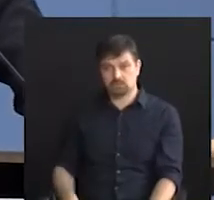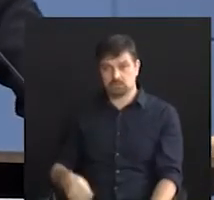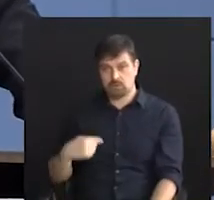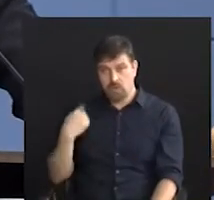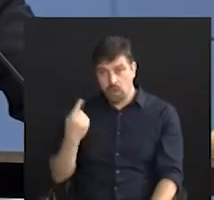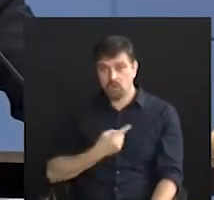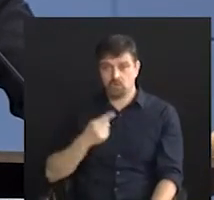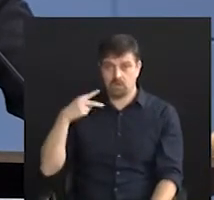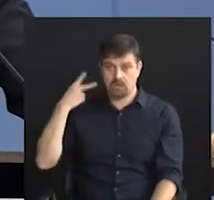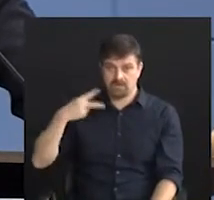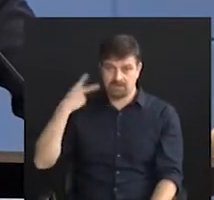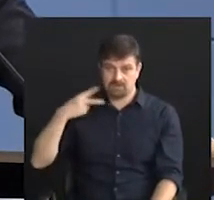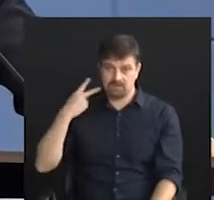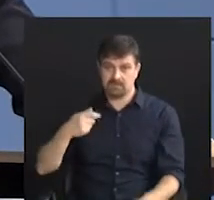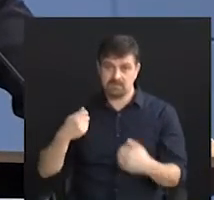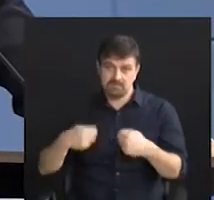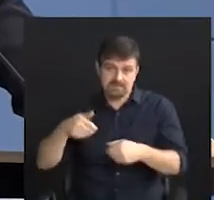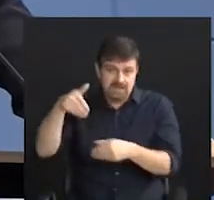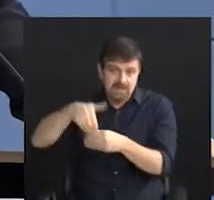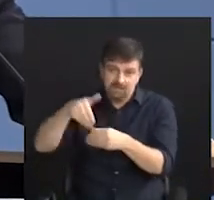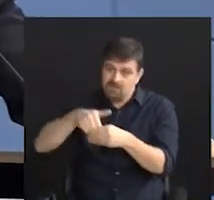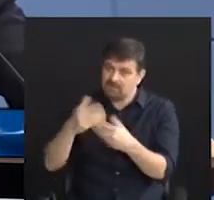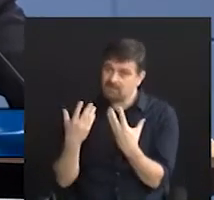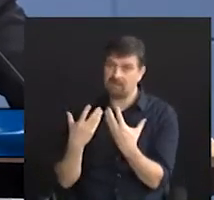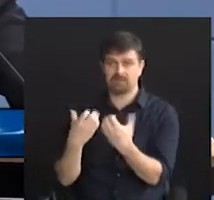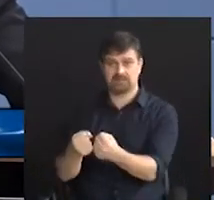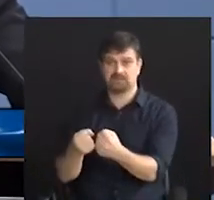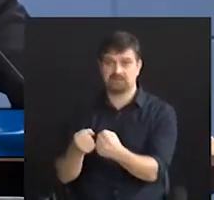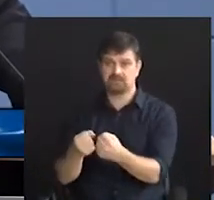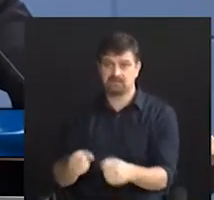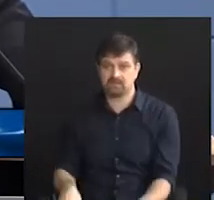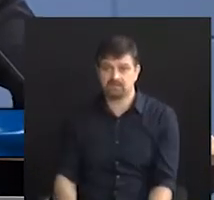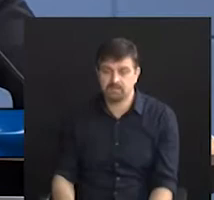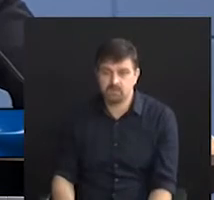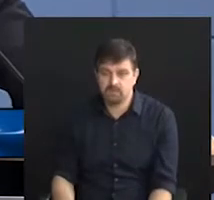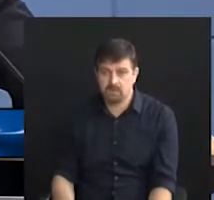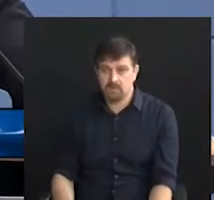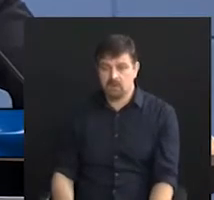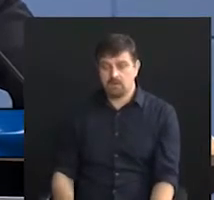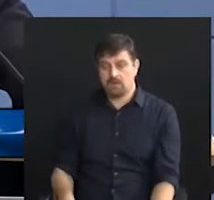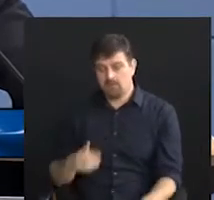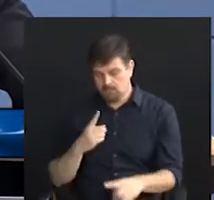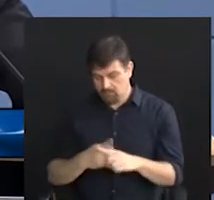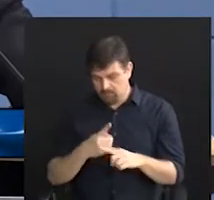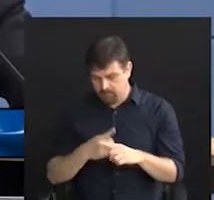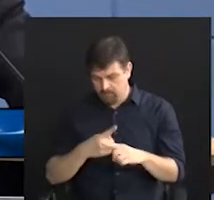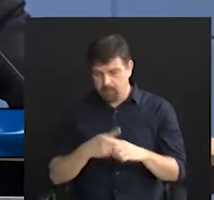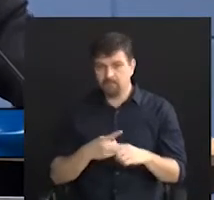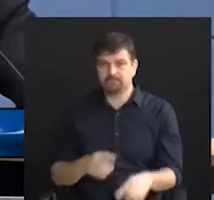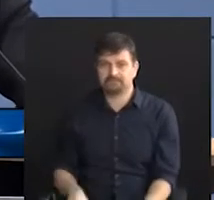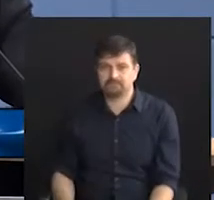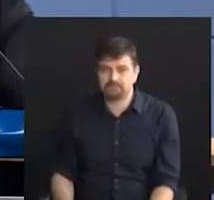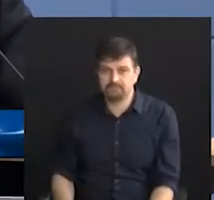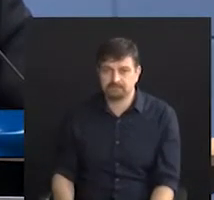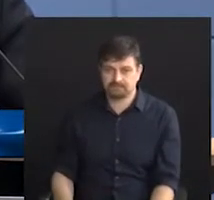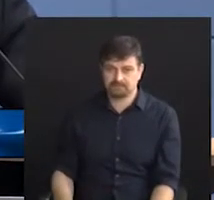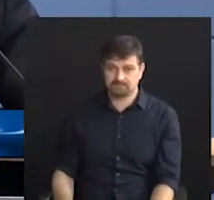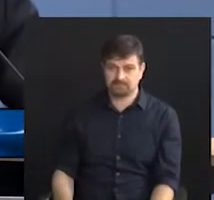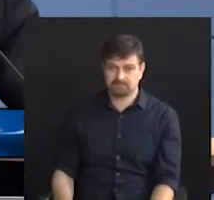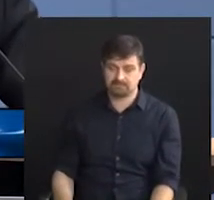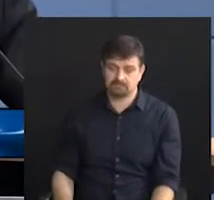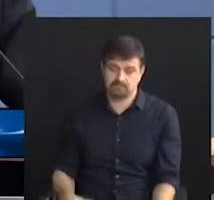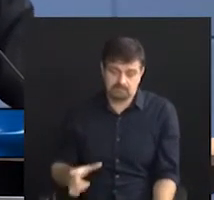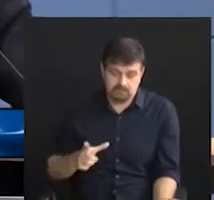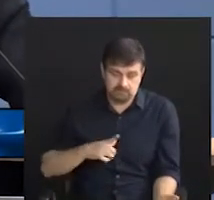ela não tem outra saída a não ser votar a favor do plano. Isso decorre de um sentido muito